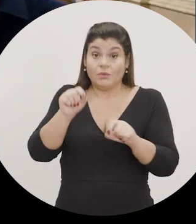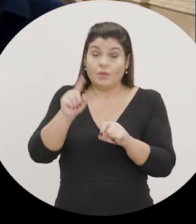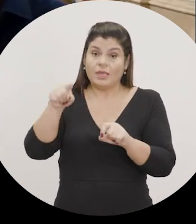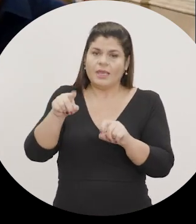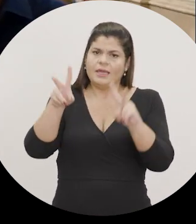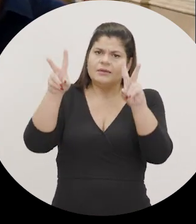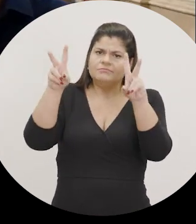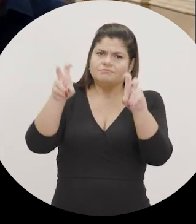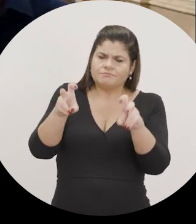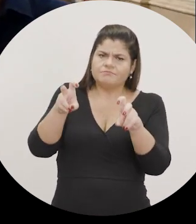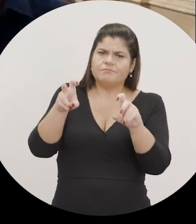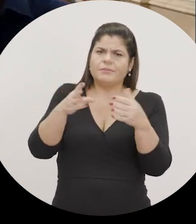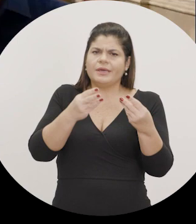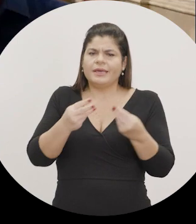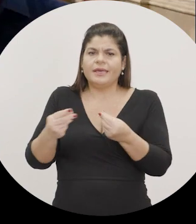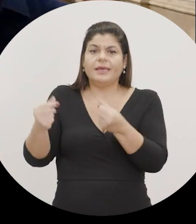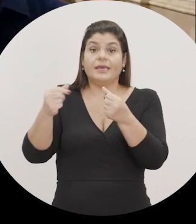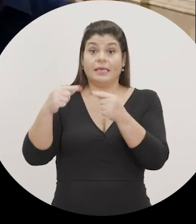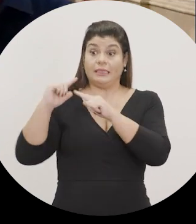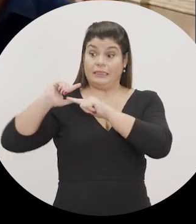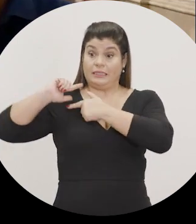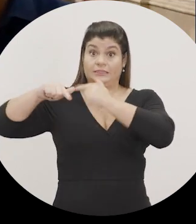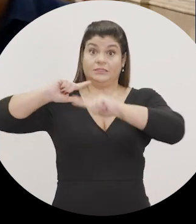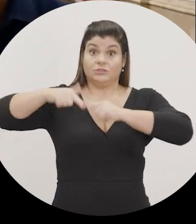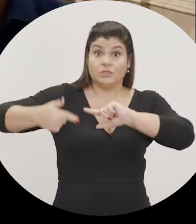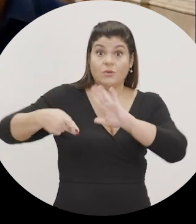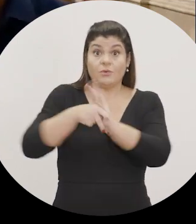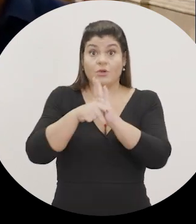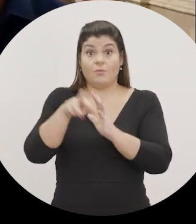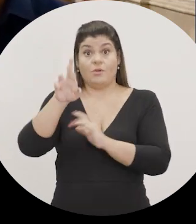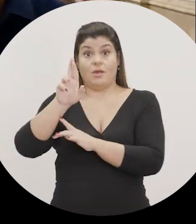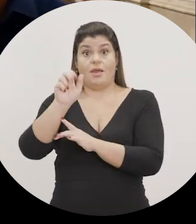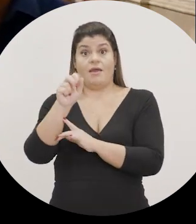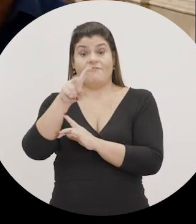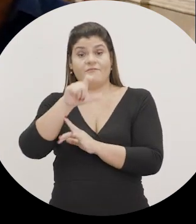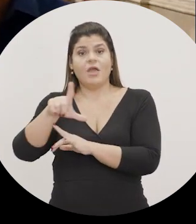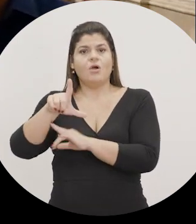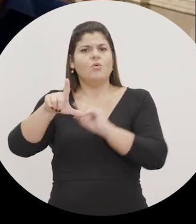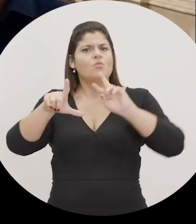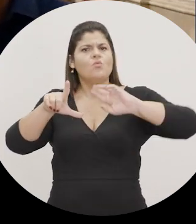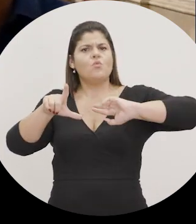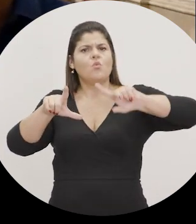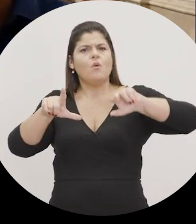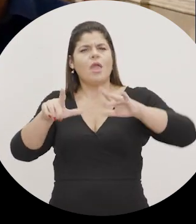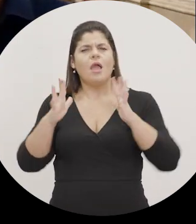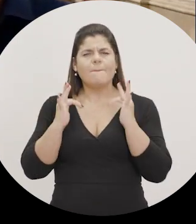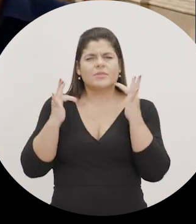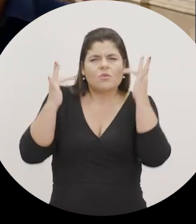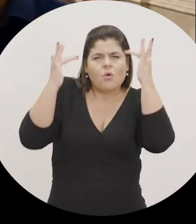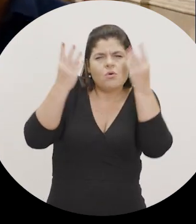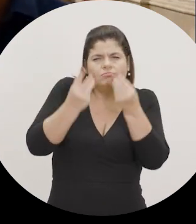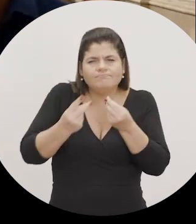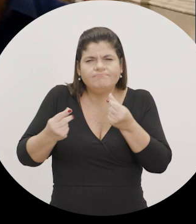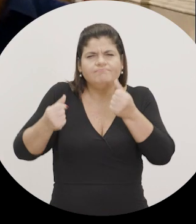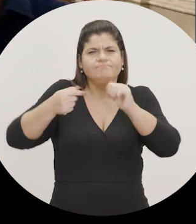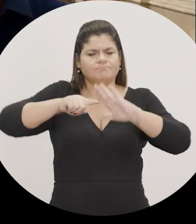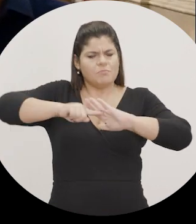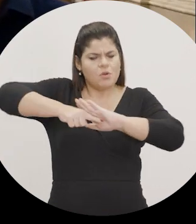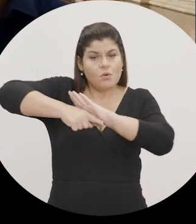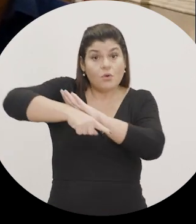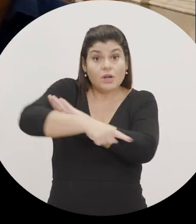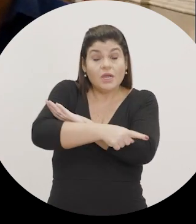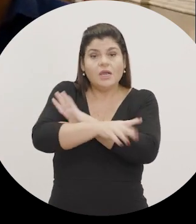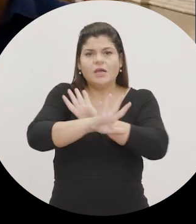peça muito tradicional do Ravel, né? Ele não é o Ravel ambicioso,